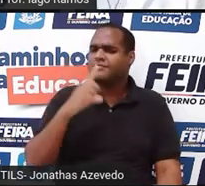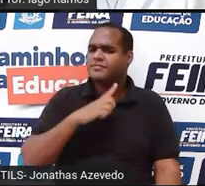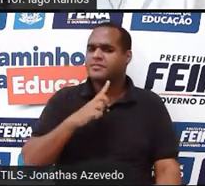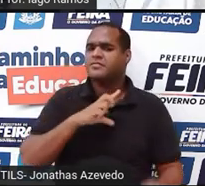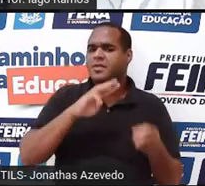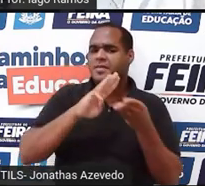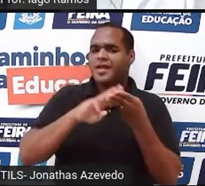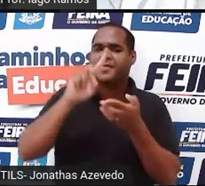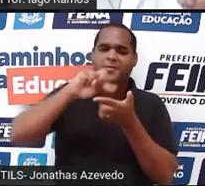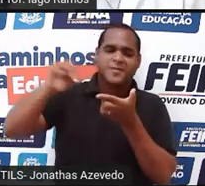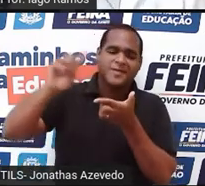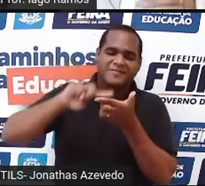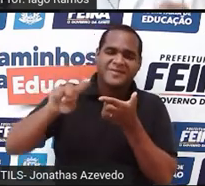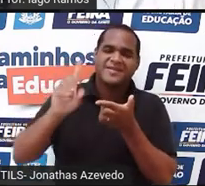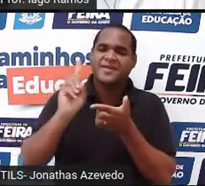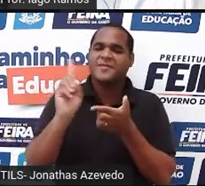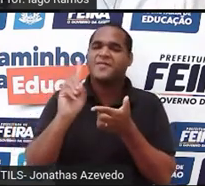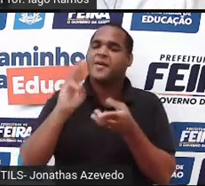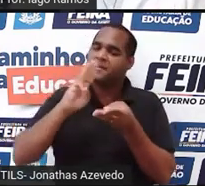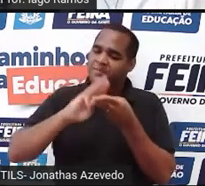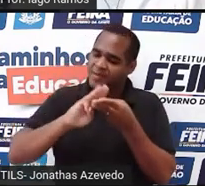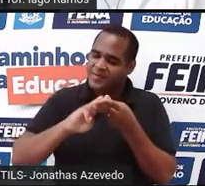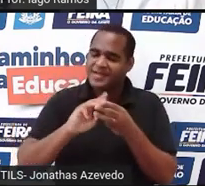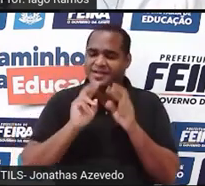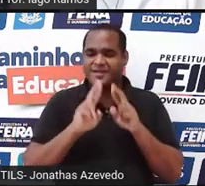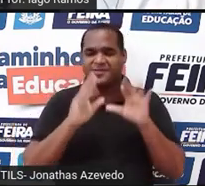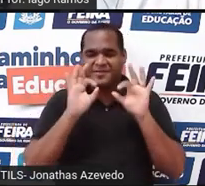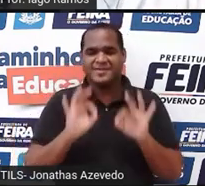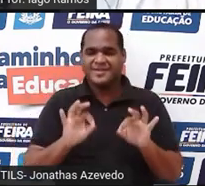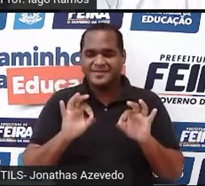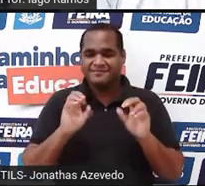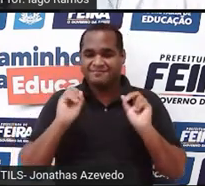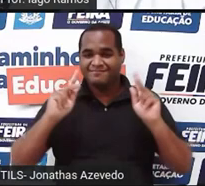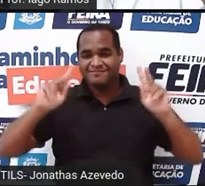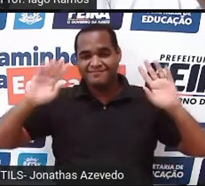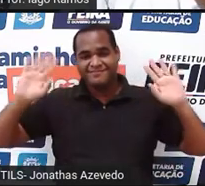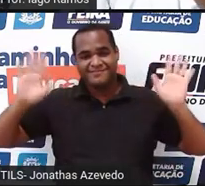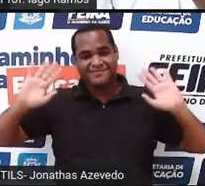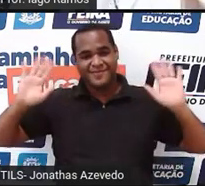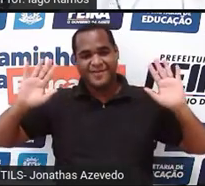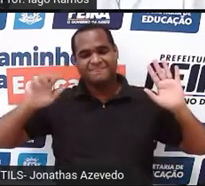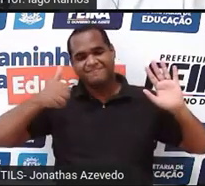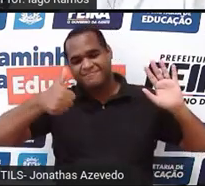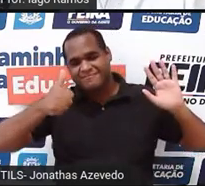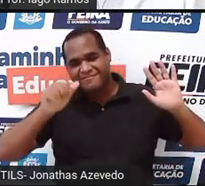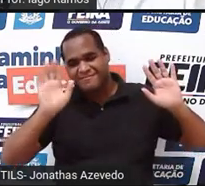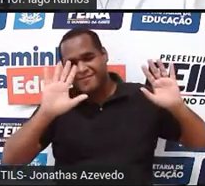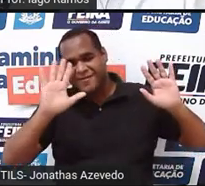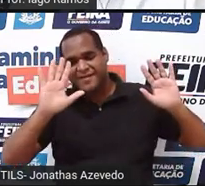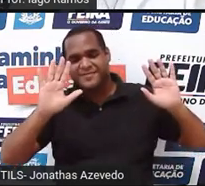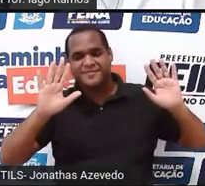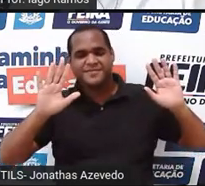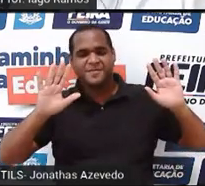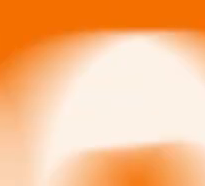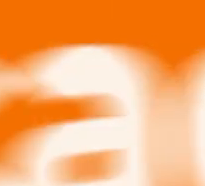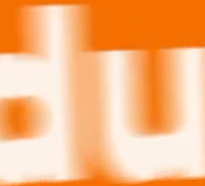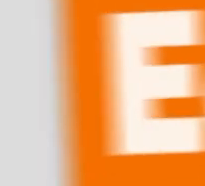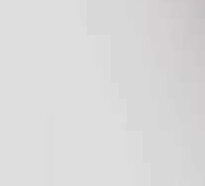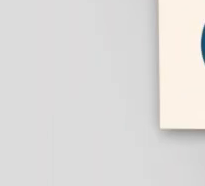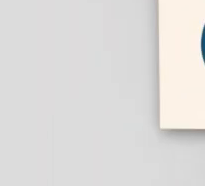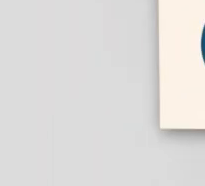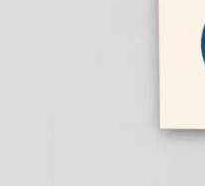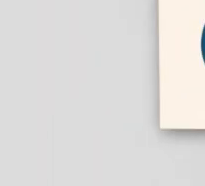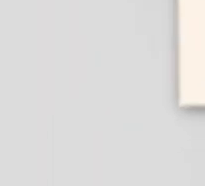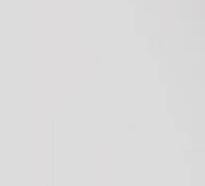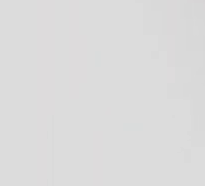matemática não é problema matemática é solução até a próxima É isso aí valeu vai e